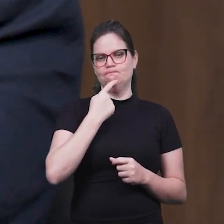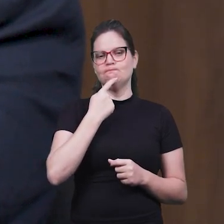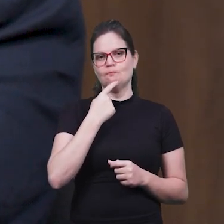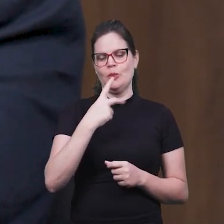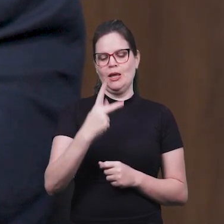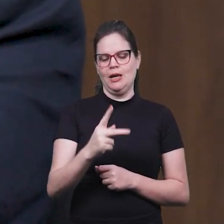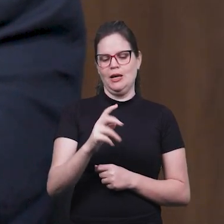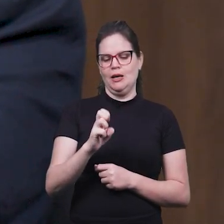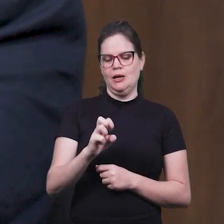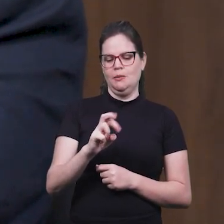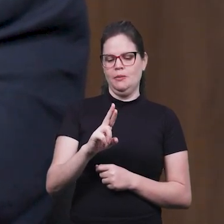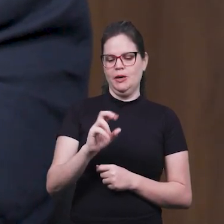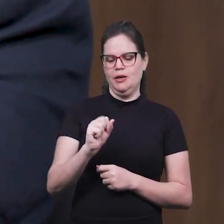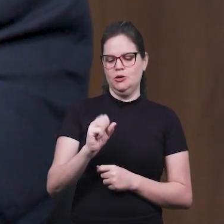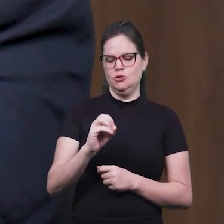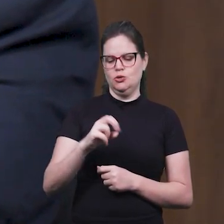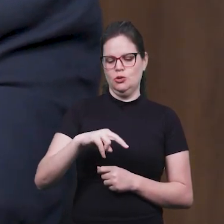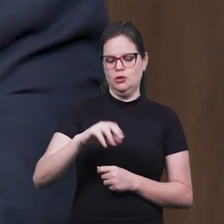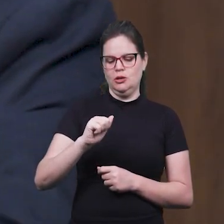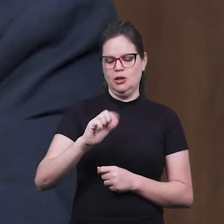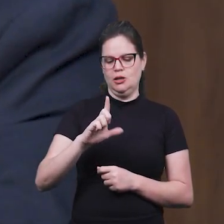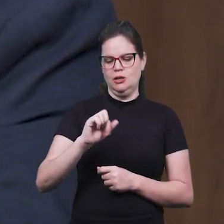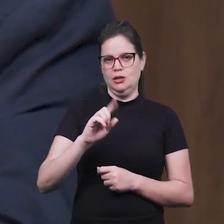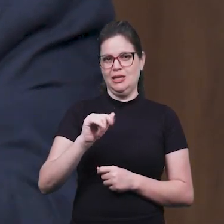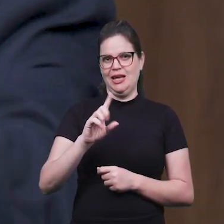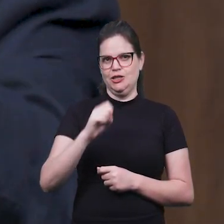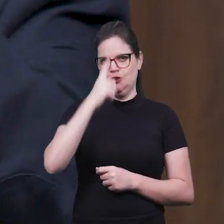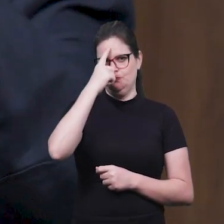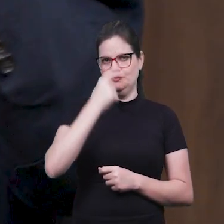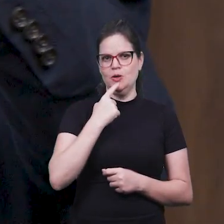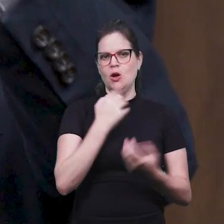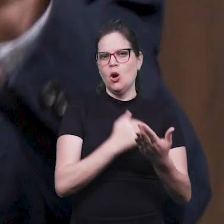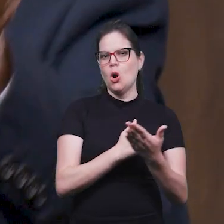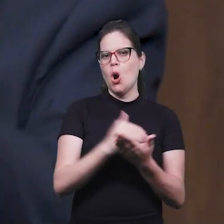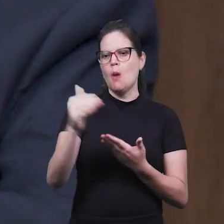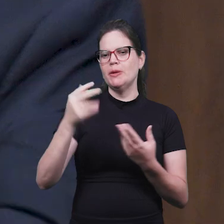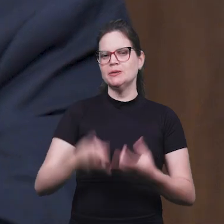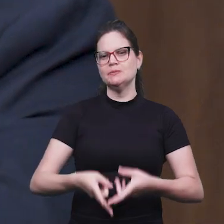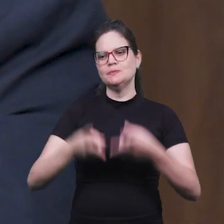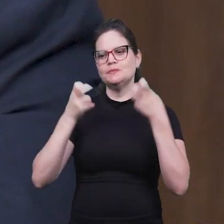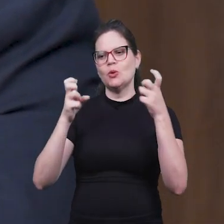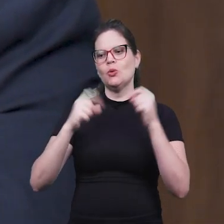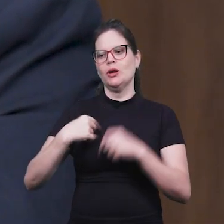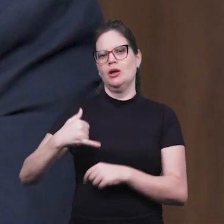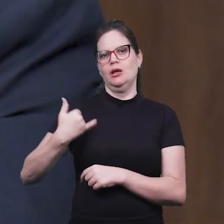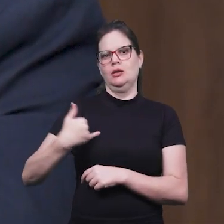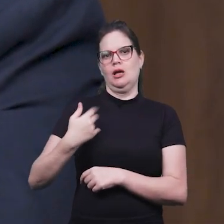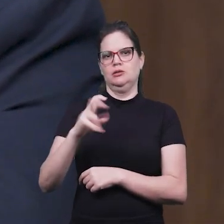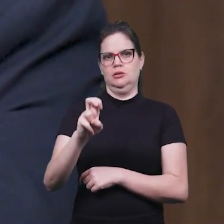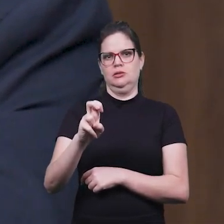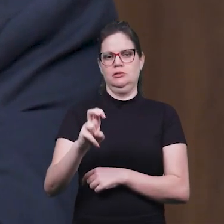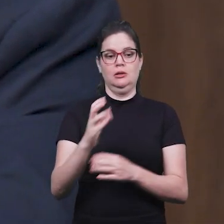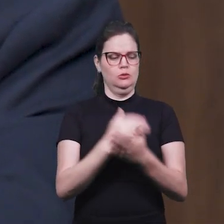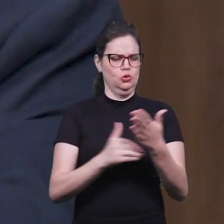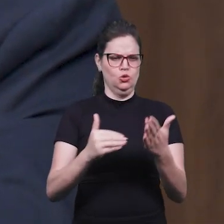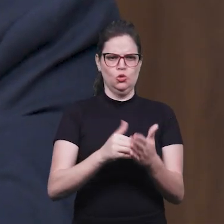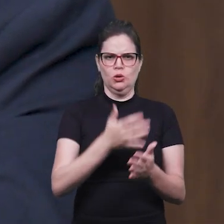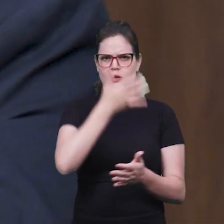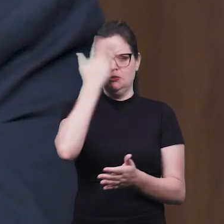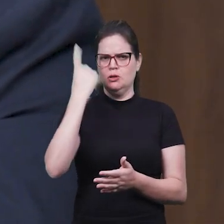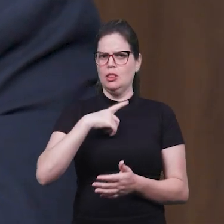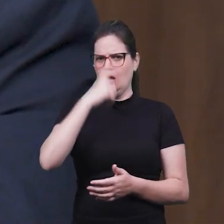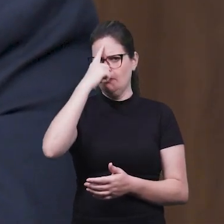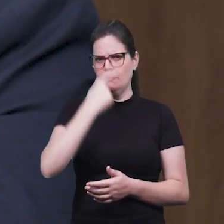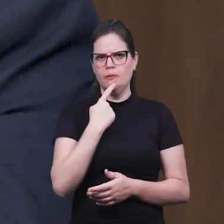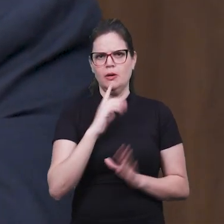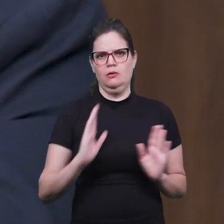anos. Porque todo mundo tem... fulano não tem personalidade. Não, todo mundo tem personalidade. Personalidade vem da palavra